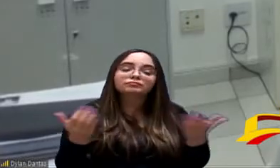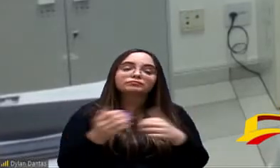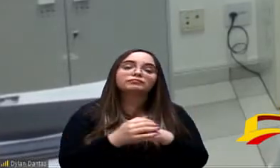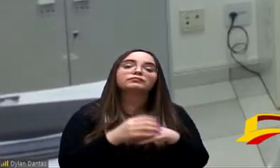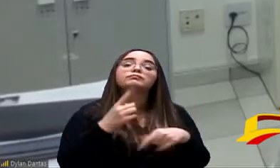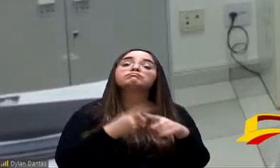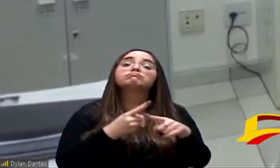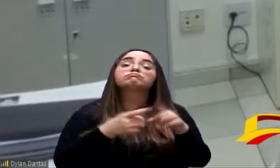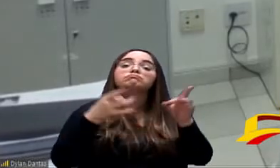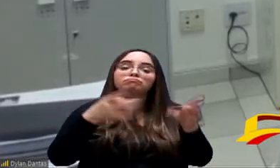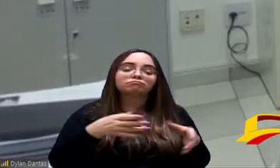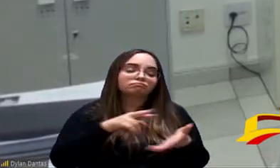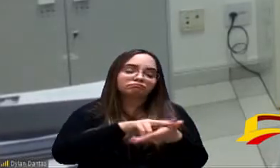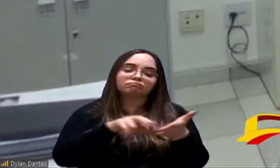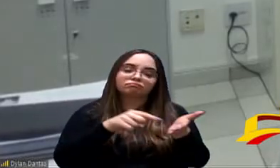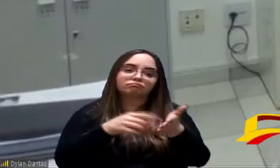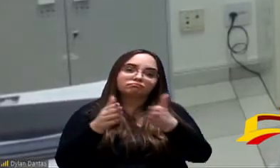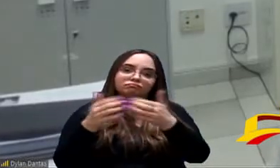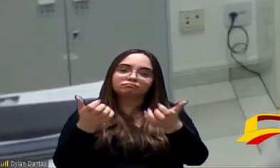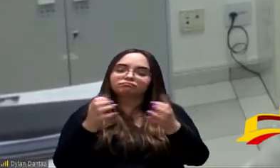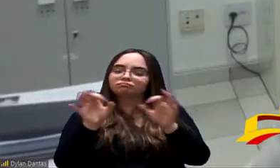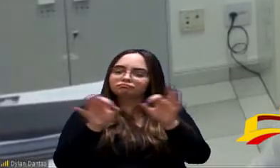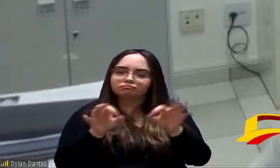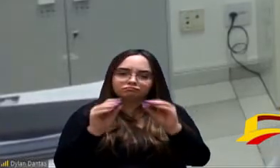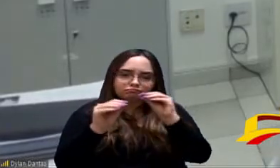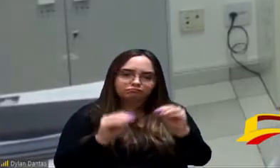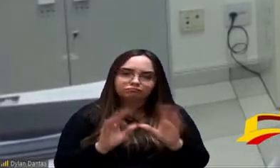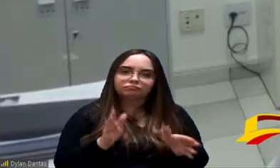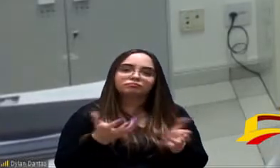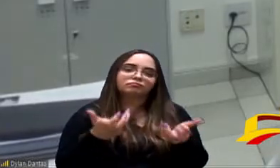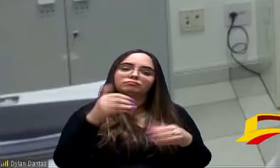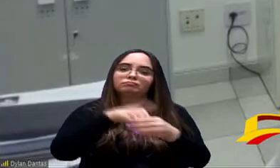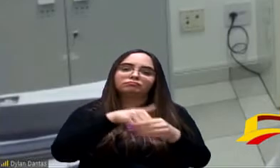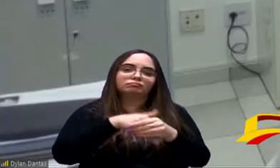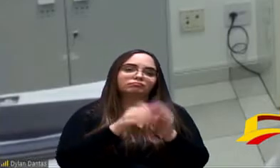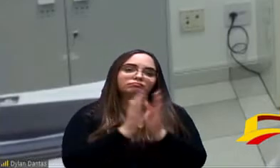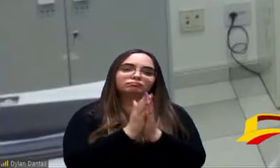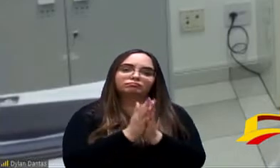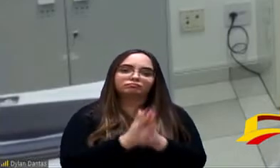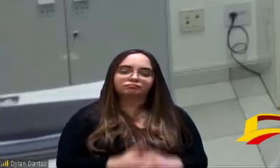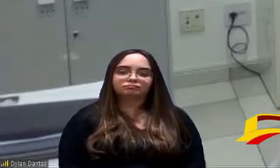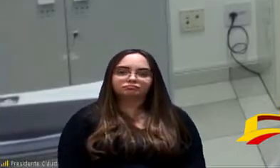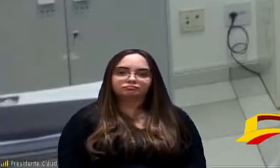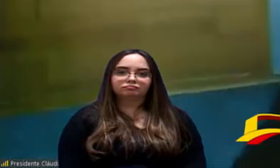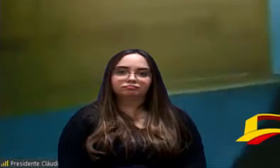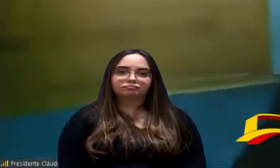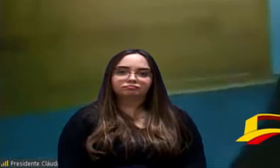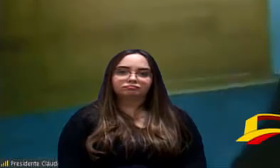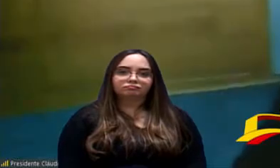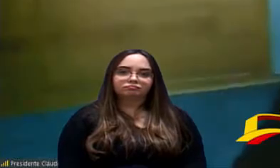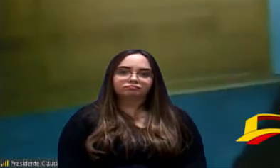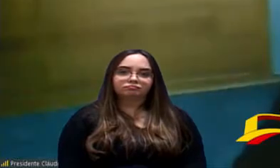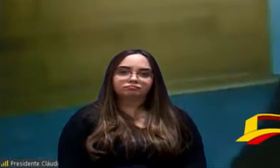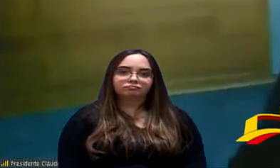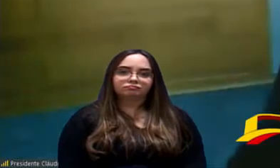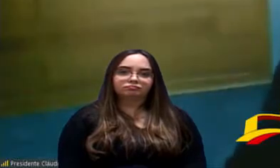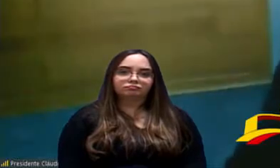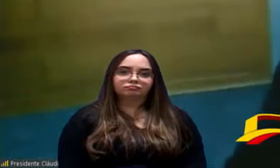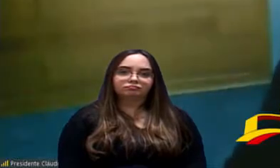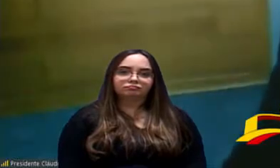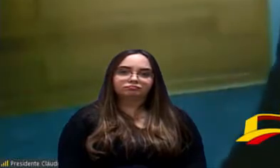do abandono, enfim, o requerimento está muito bem feito. Se possível, senhor presidente, eu peço votação já. Tá certo. Então,